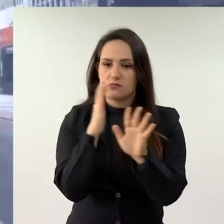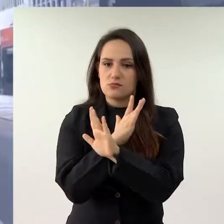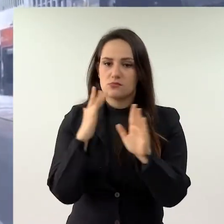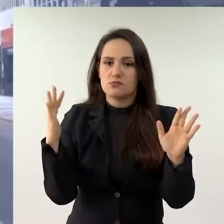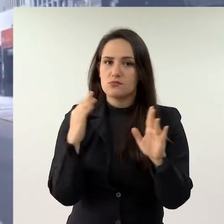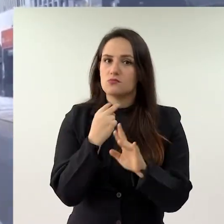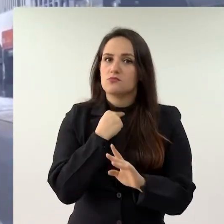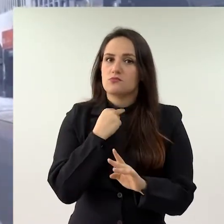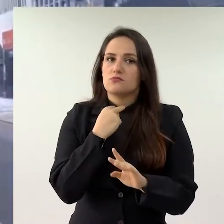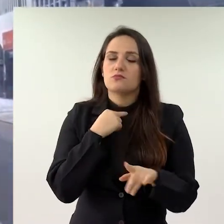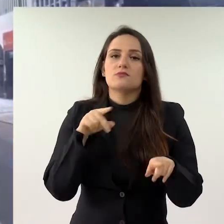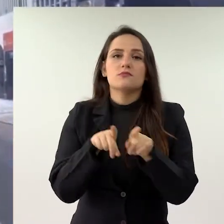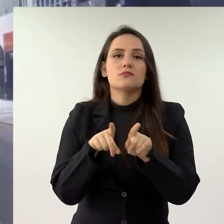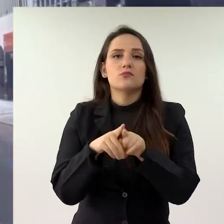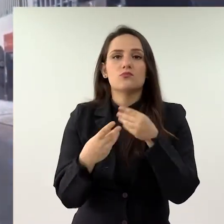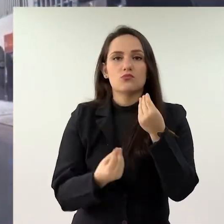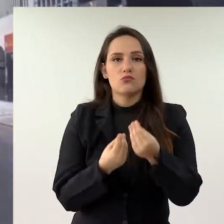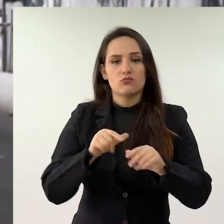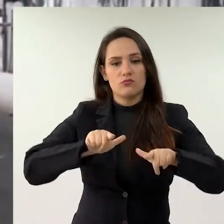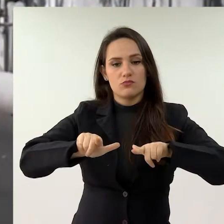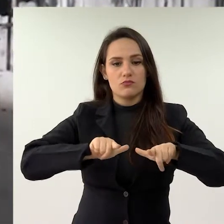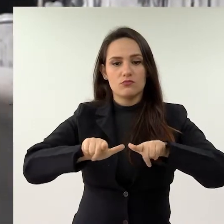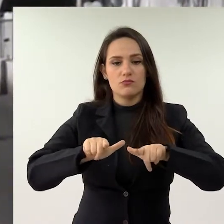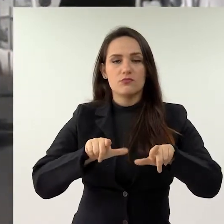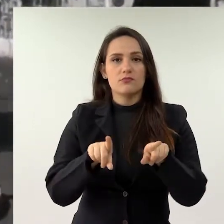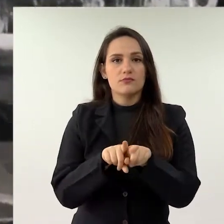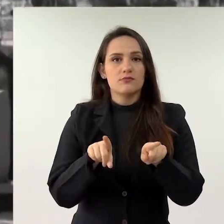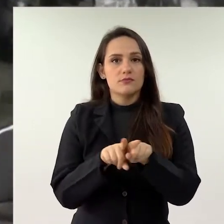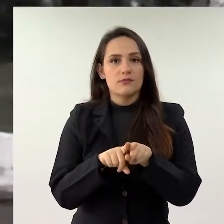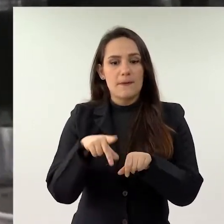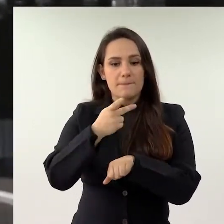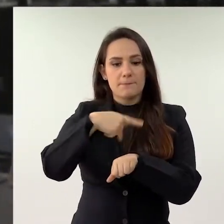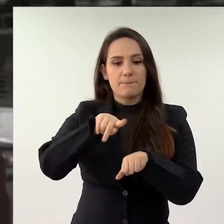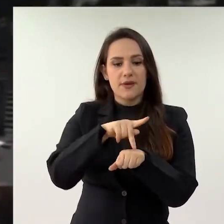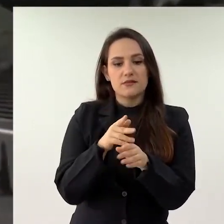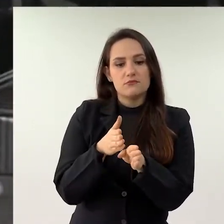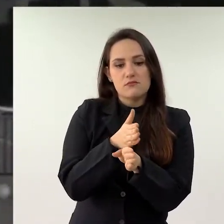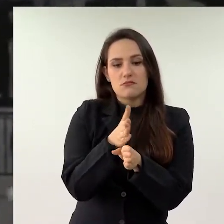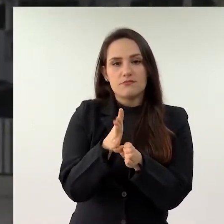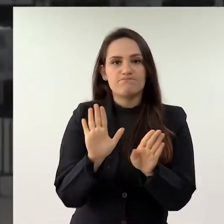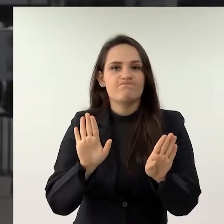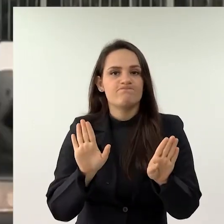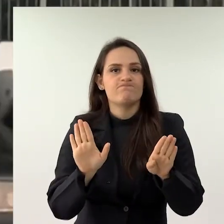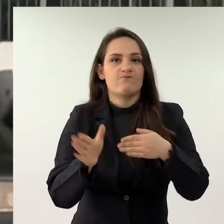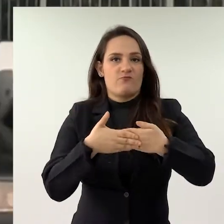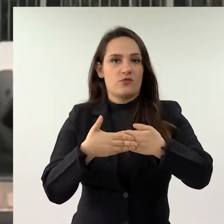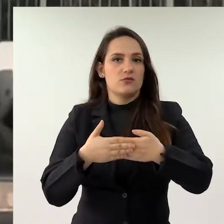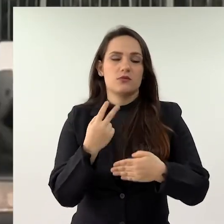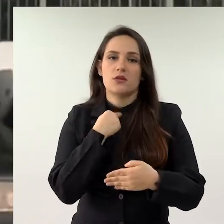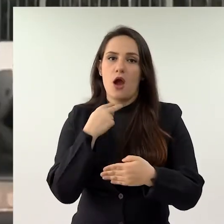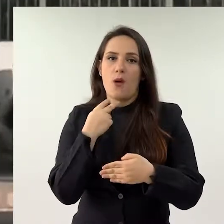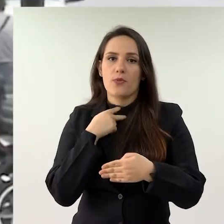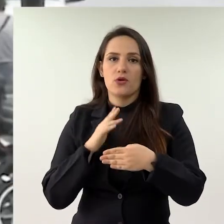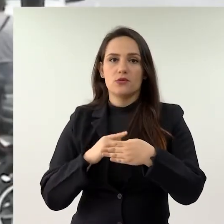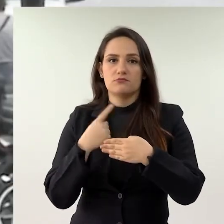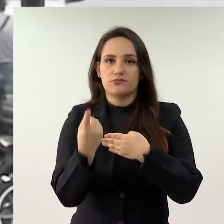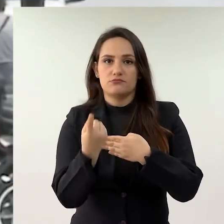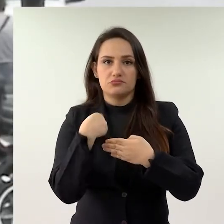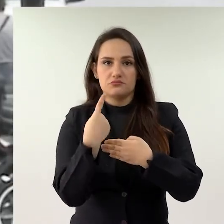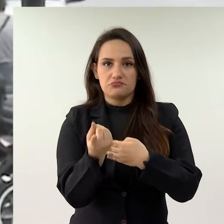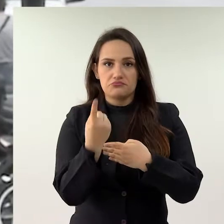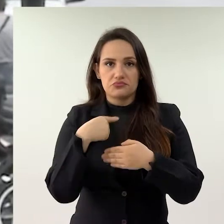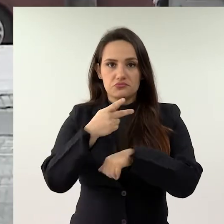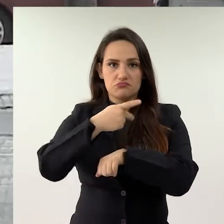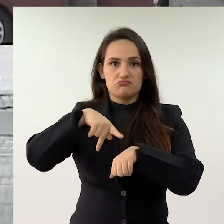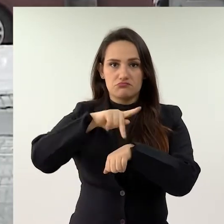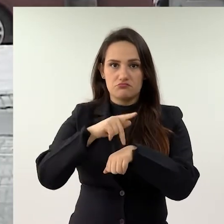de funcionamento de atividades, e países fronteiriços fizeram fechamentos de suas linhas internacionais